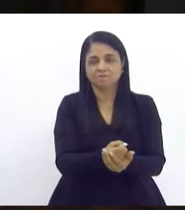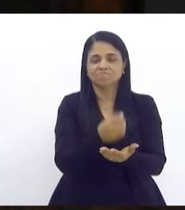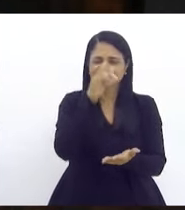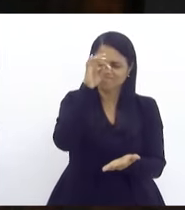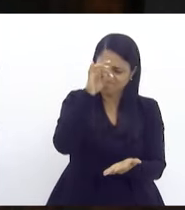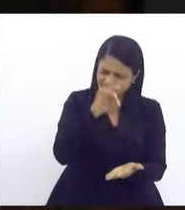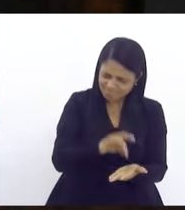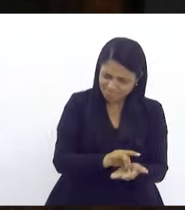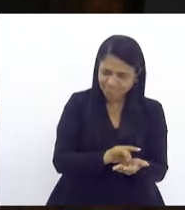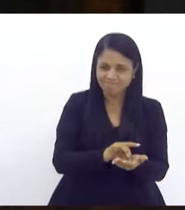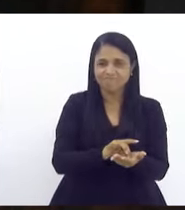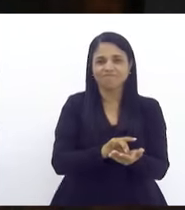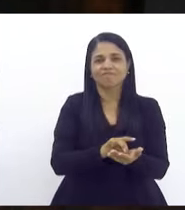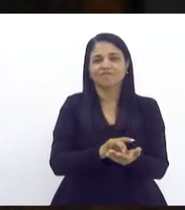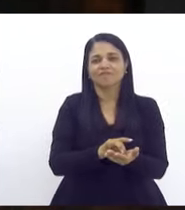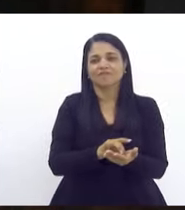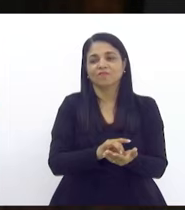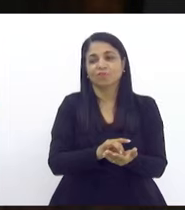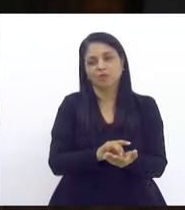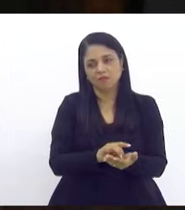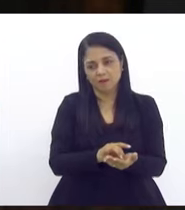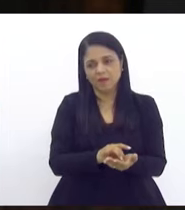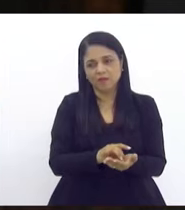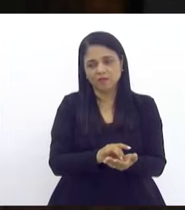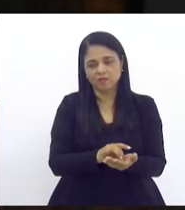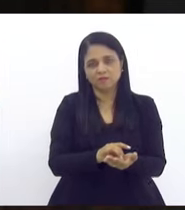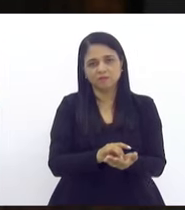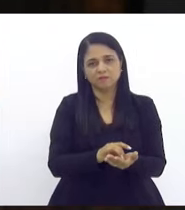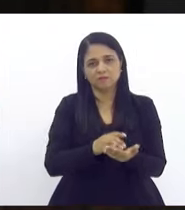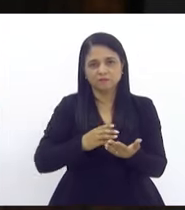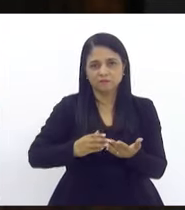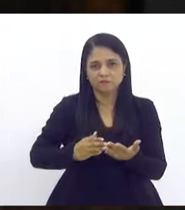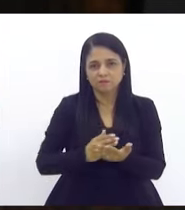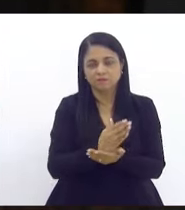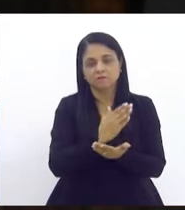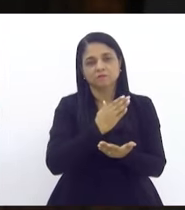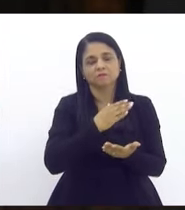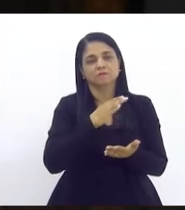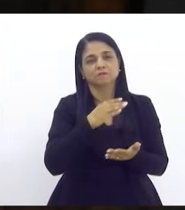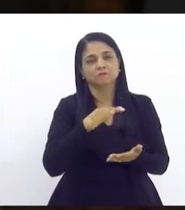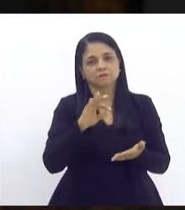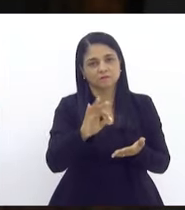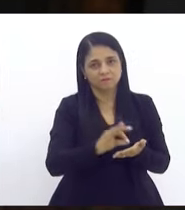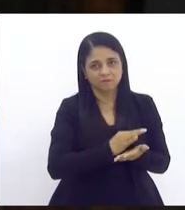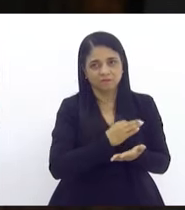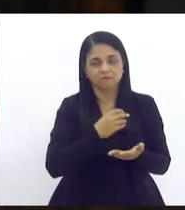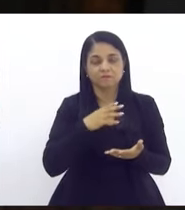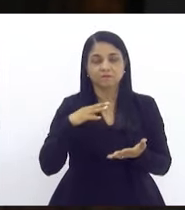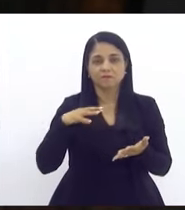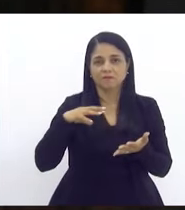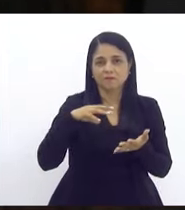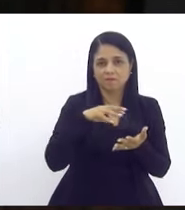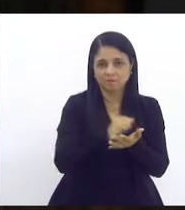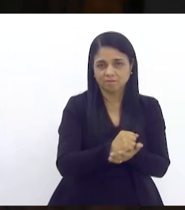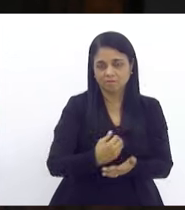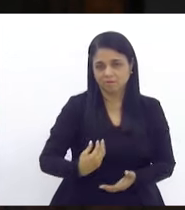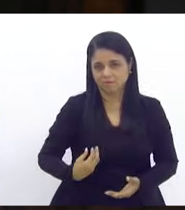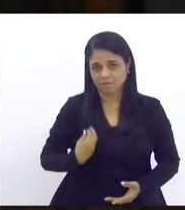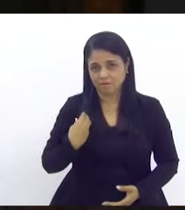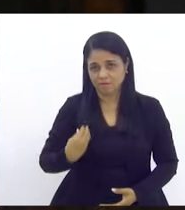original, os senhores que aprovam, mas como estão, aprovado, vai à promulgação. É, registrar a presença da